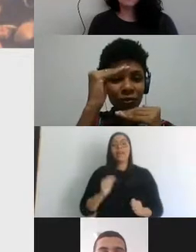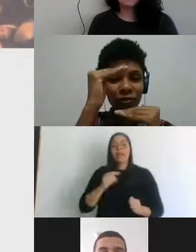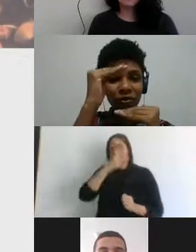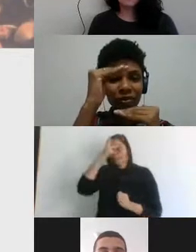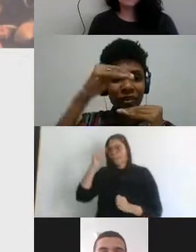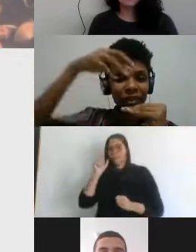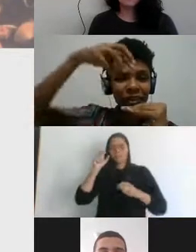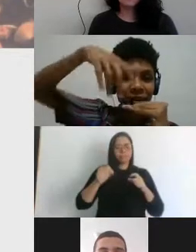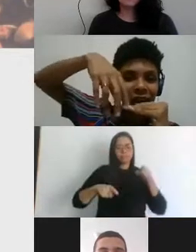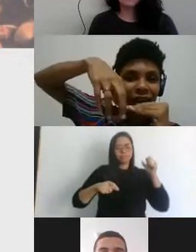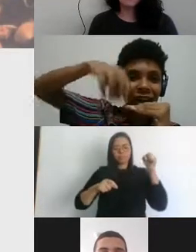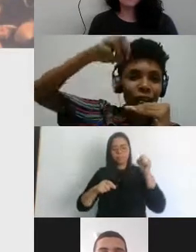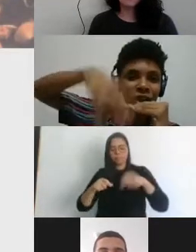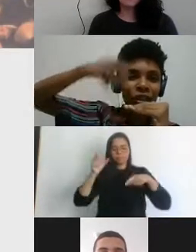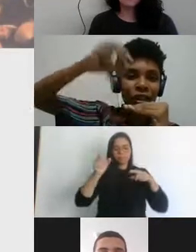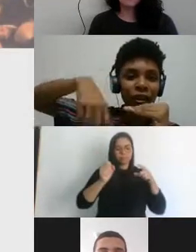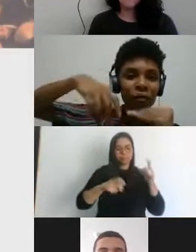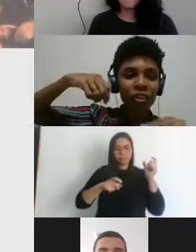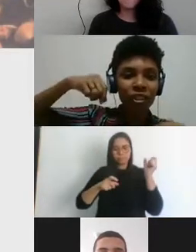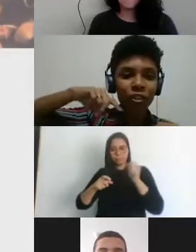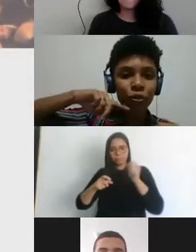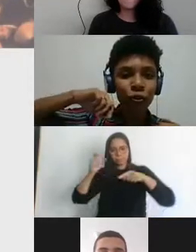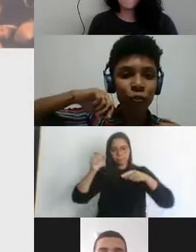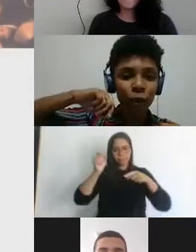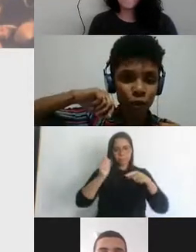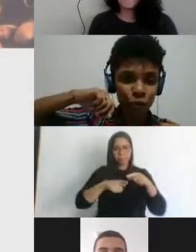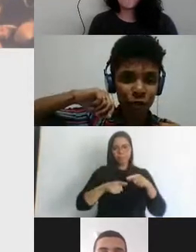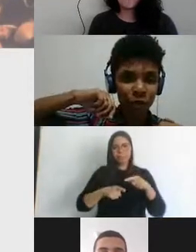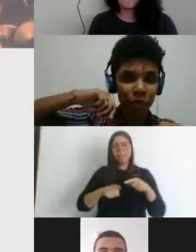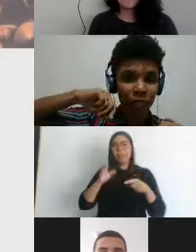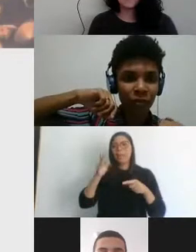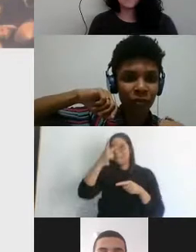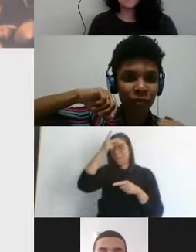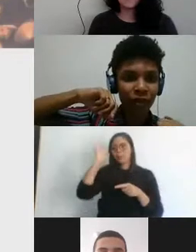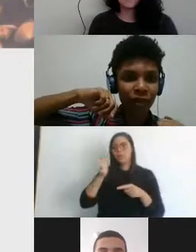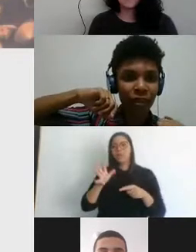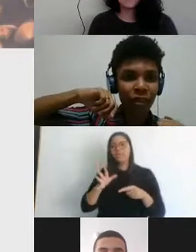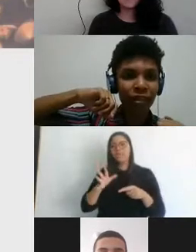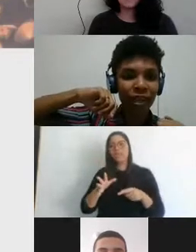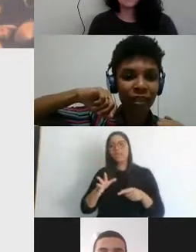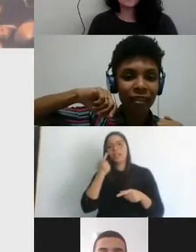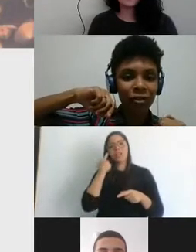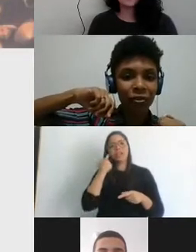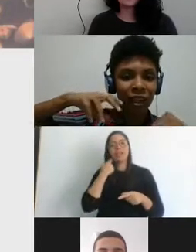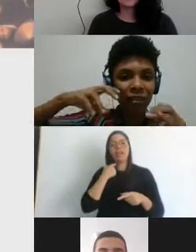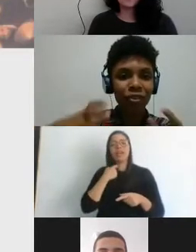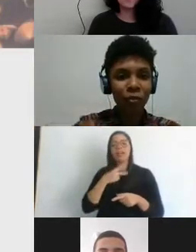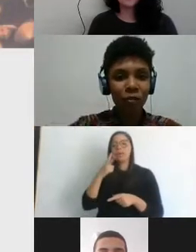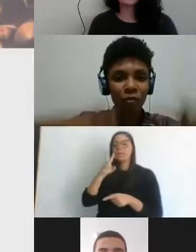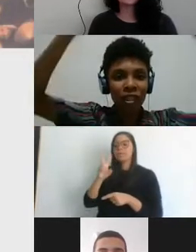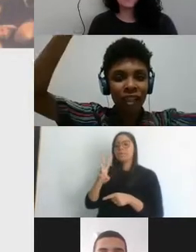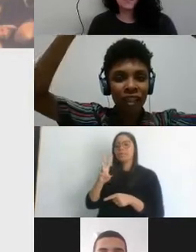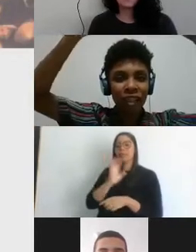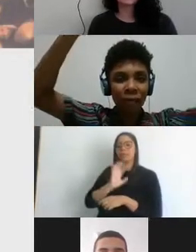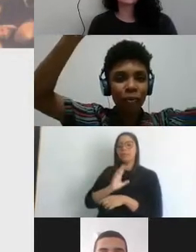gotejando E gotejando literalmente que já assistiu o filme poço é lá onde o cara